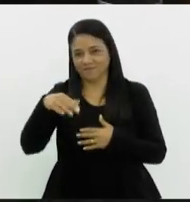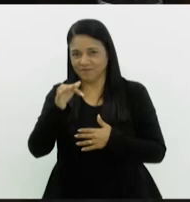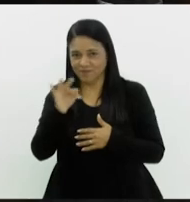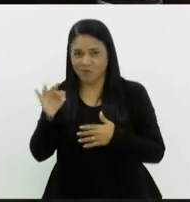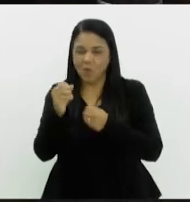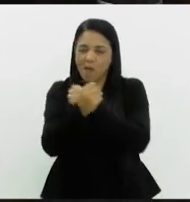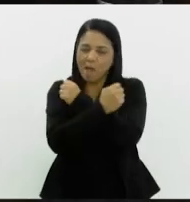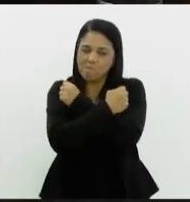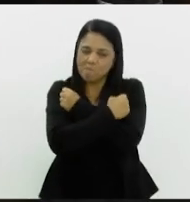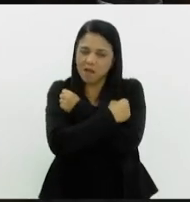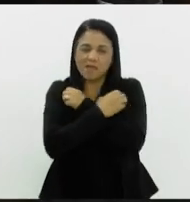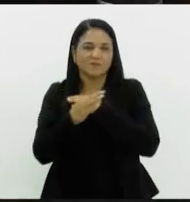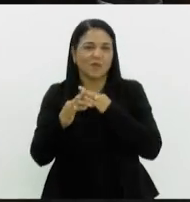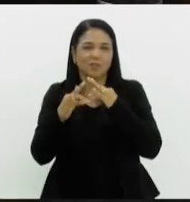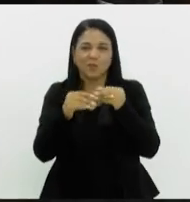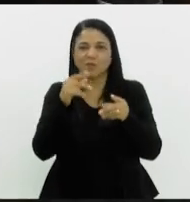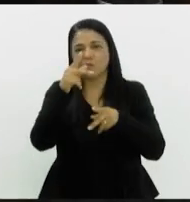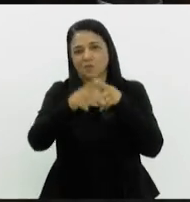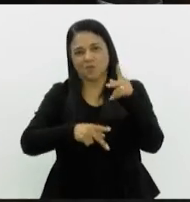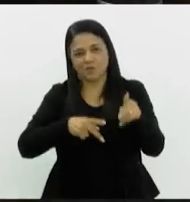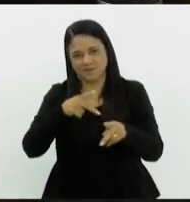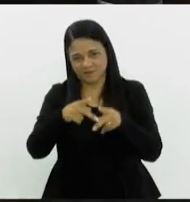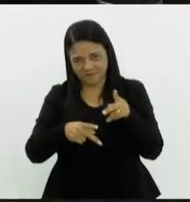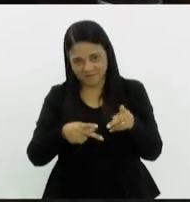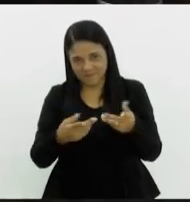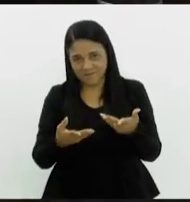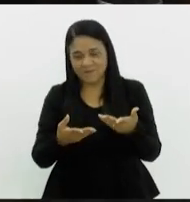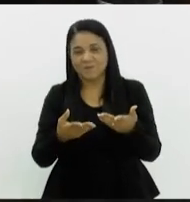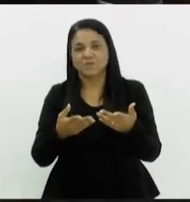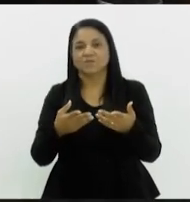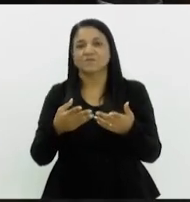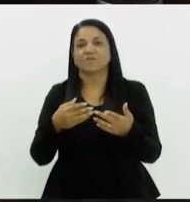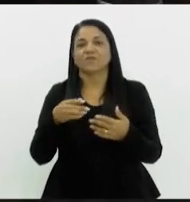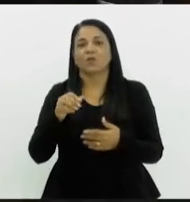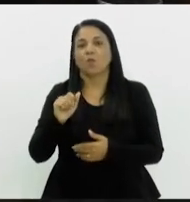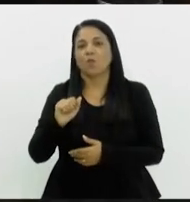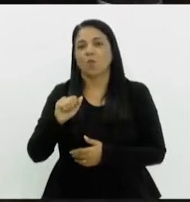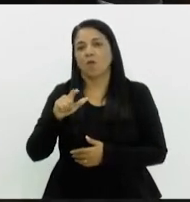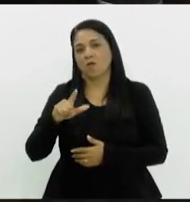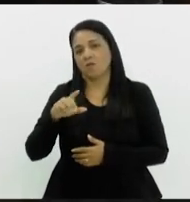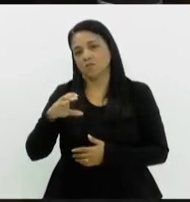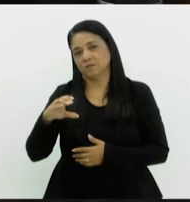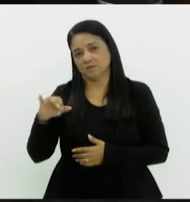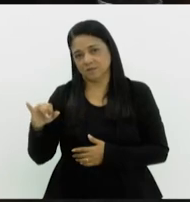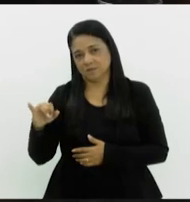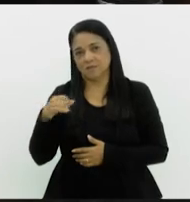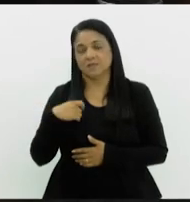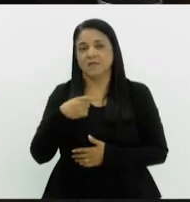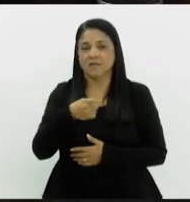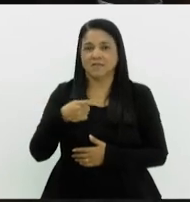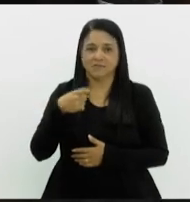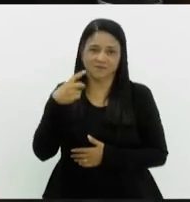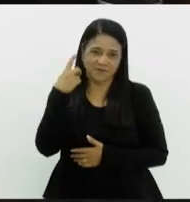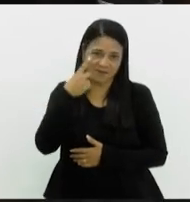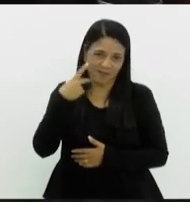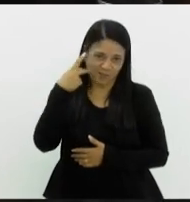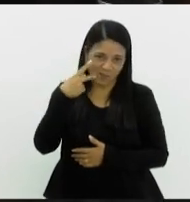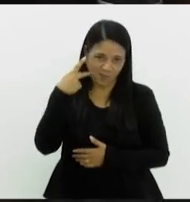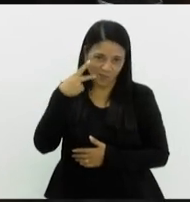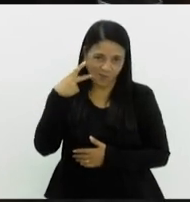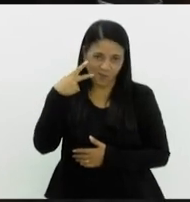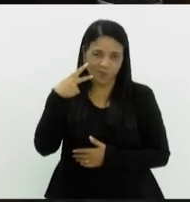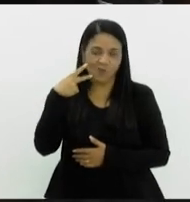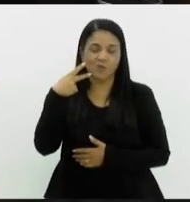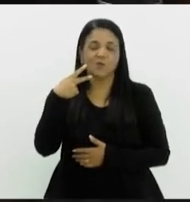todos os moradores de Nova Friburgo. O Alci, também é um ex-vereador, um vereador